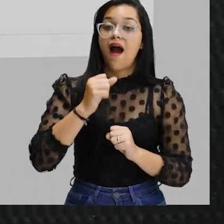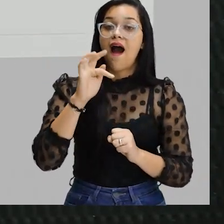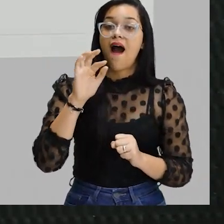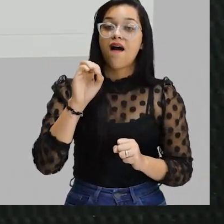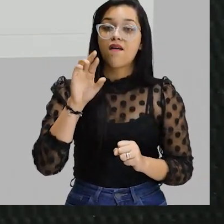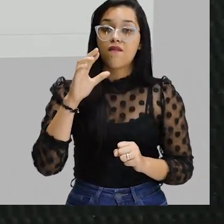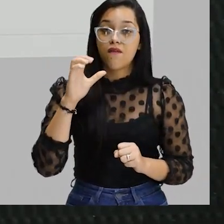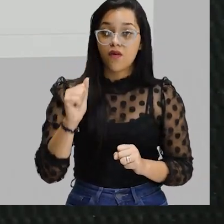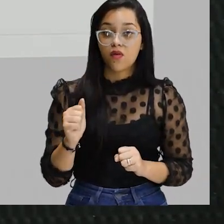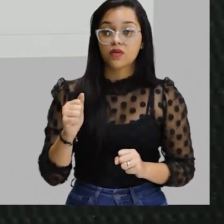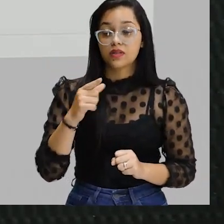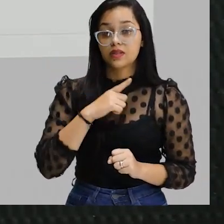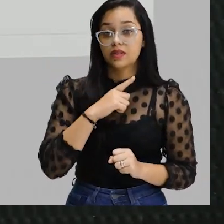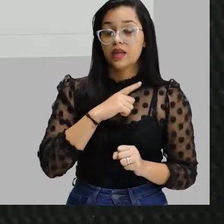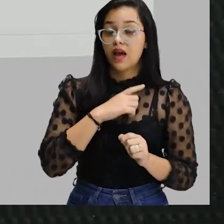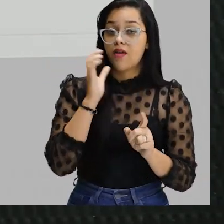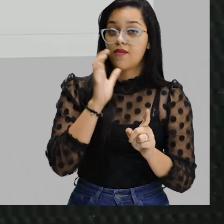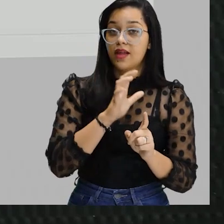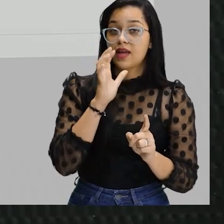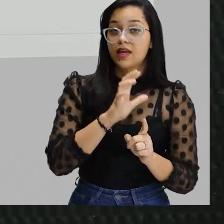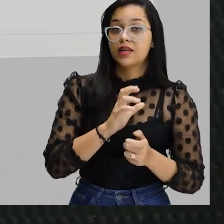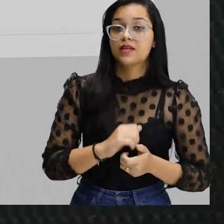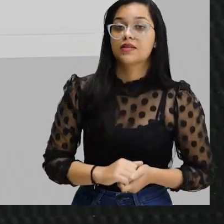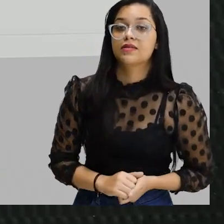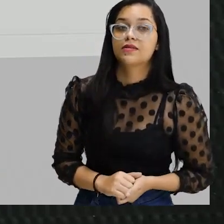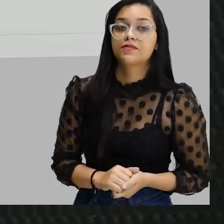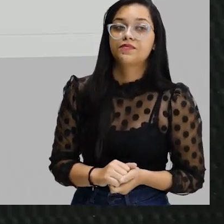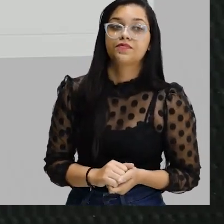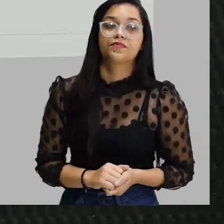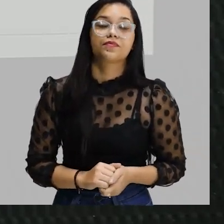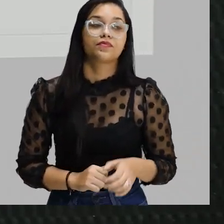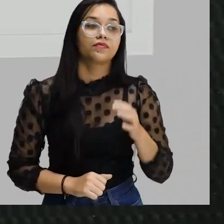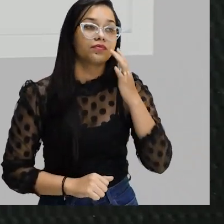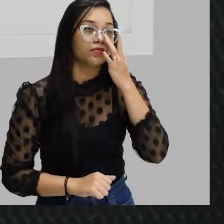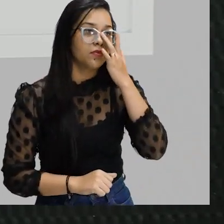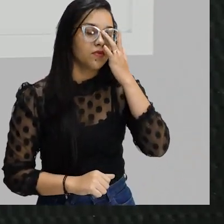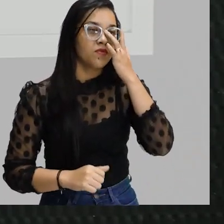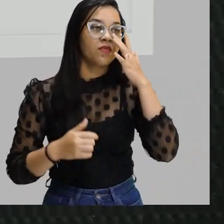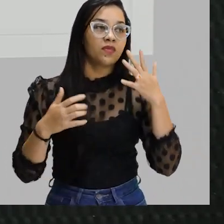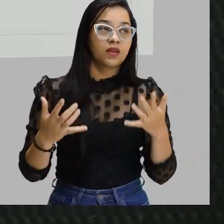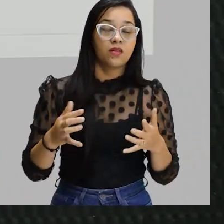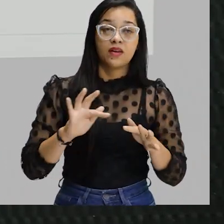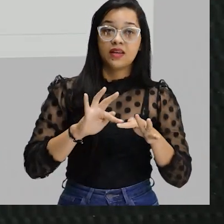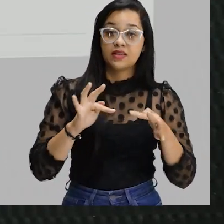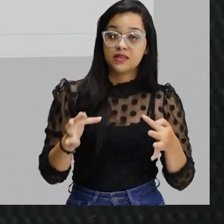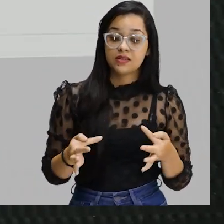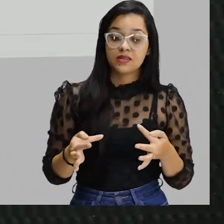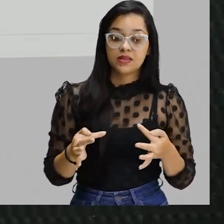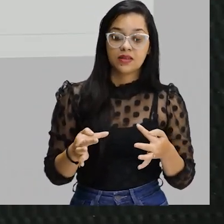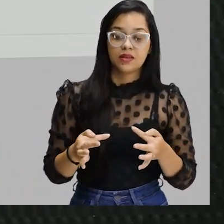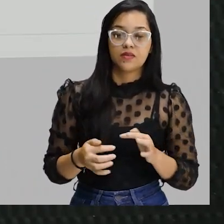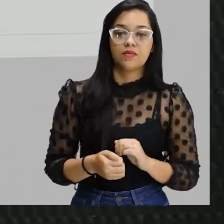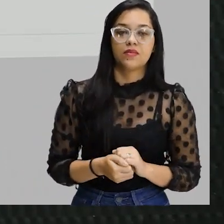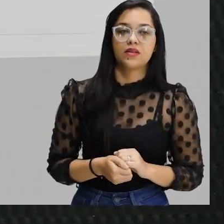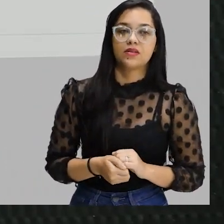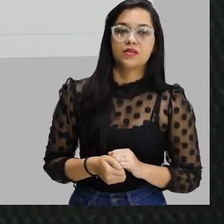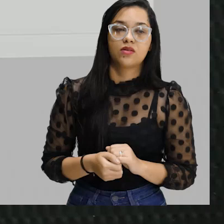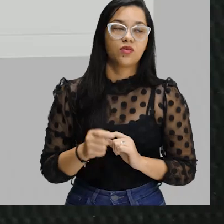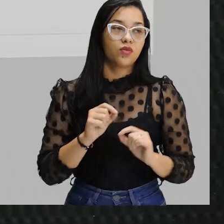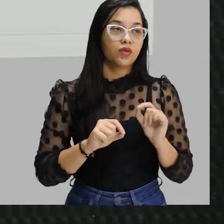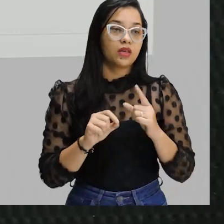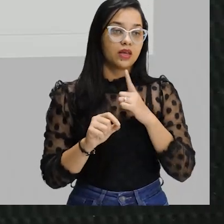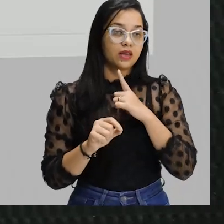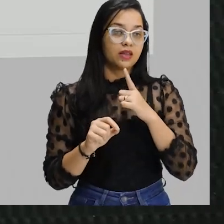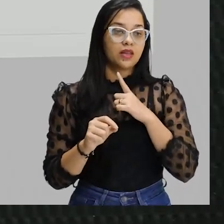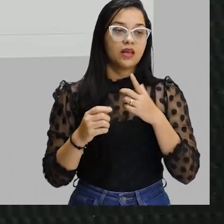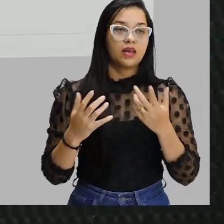agindo, né? Nós temos a ação dessas forças, tá ok? Então, situações bem simples, né? Situações bem simples que